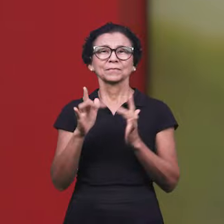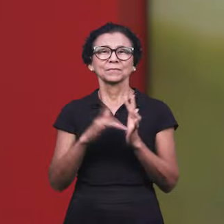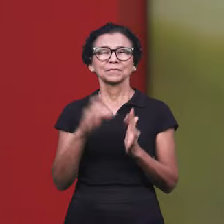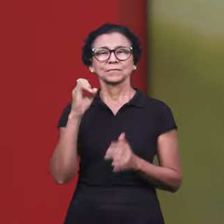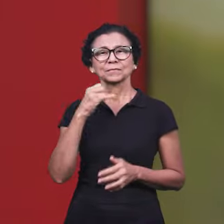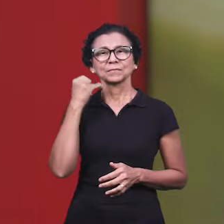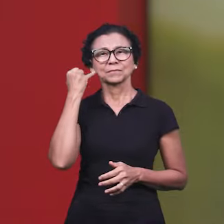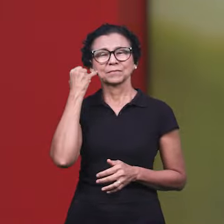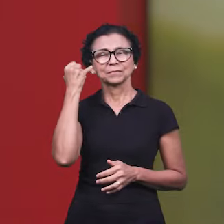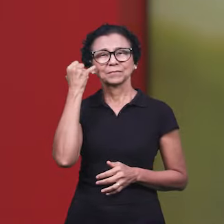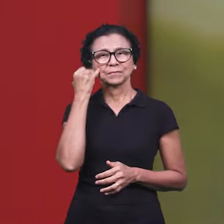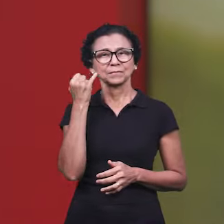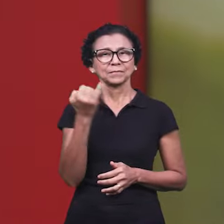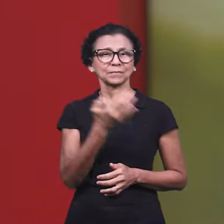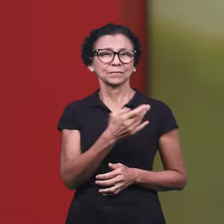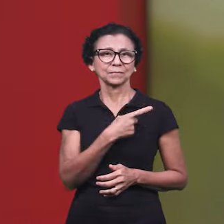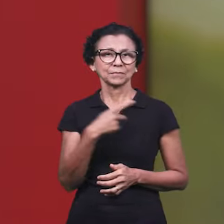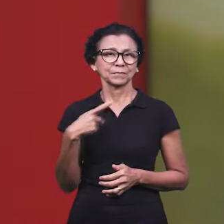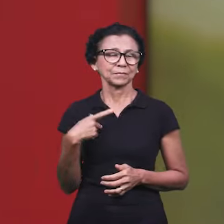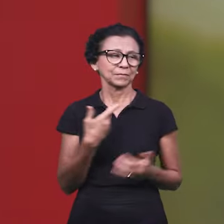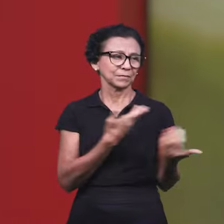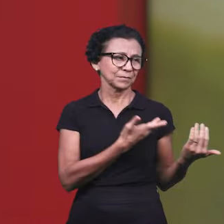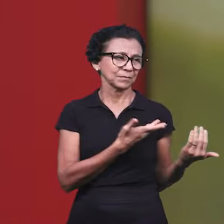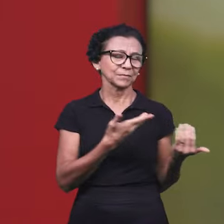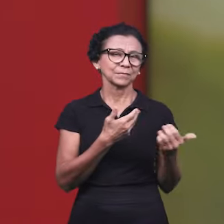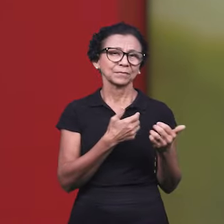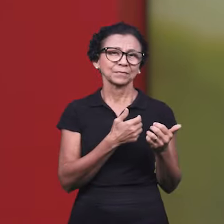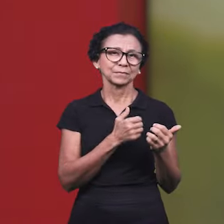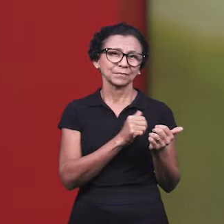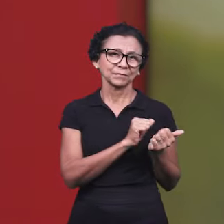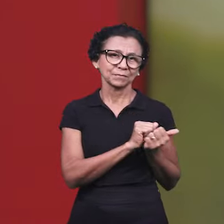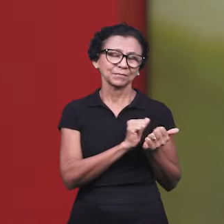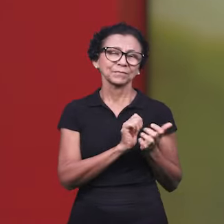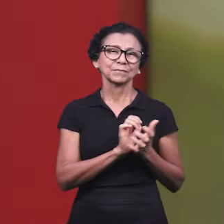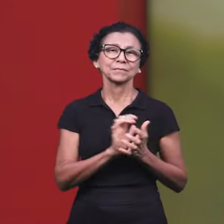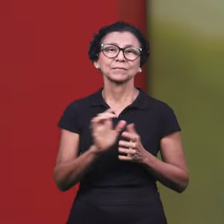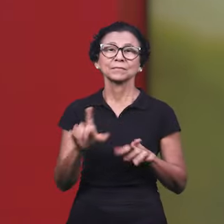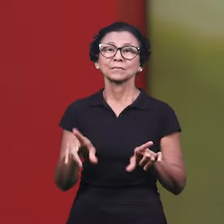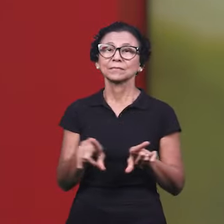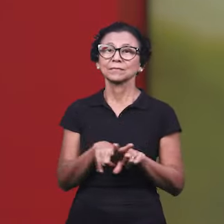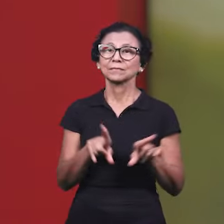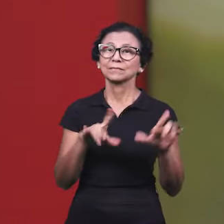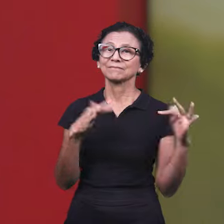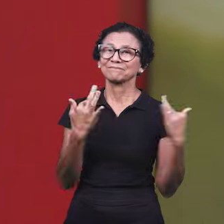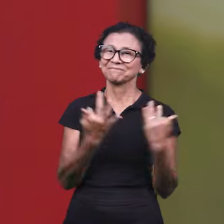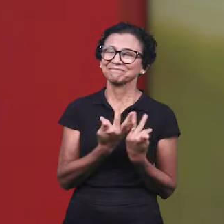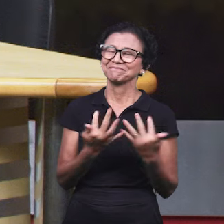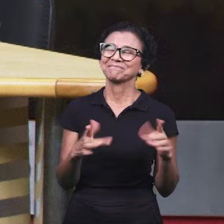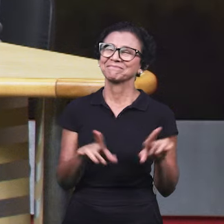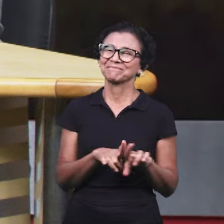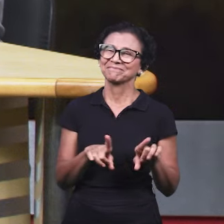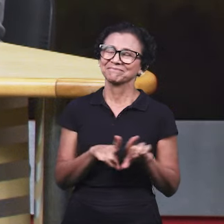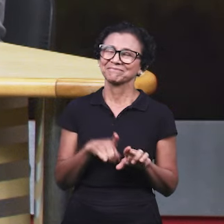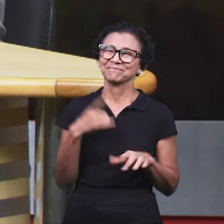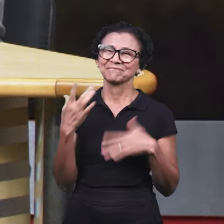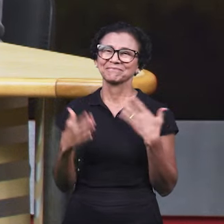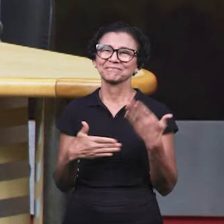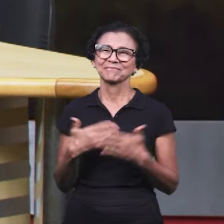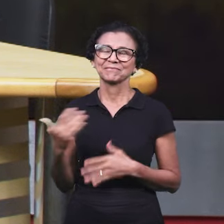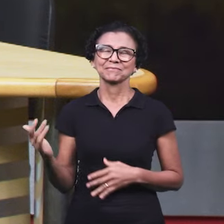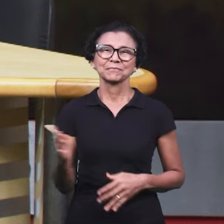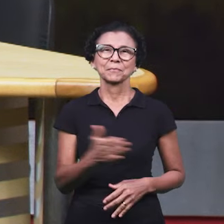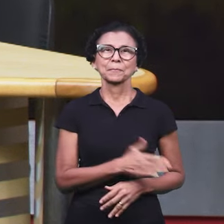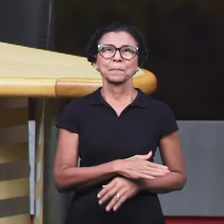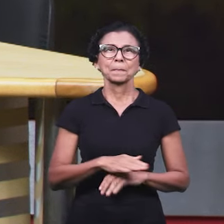acompanhando não só e às vezes até com a sua família né estamos alegres por isso muit bom Amém pastor Fernando